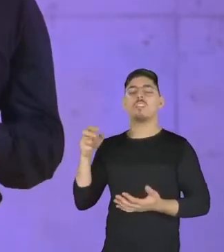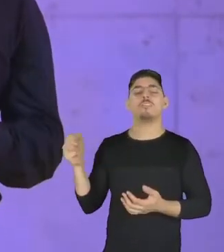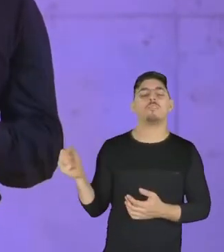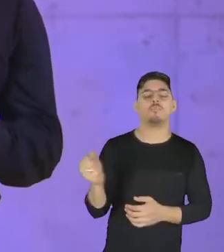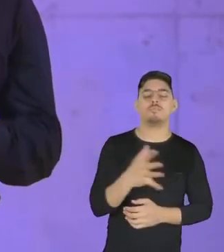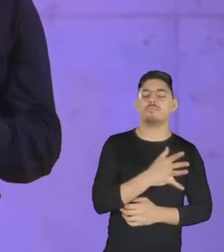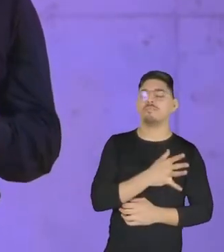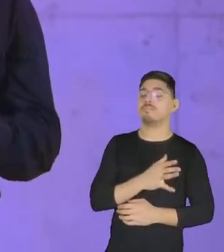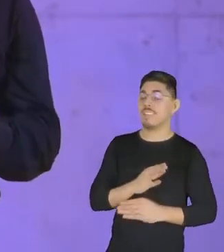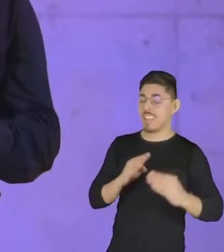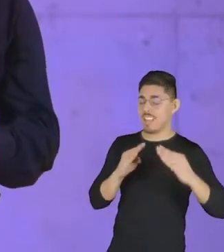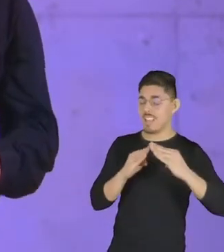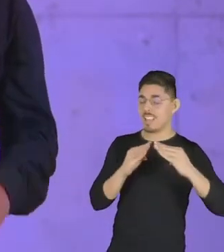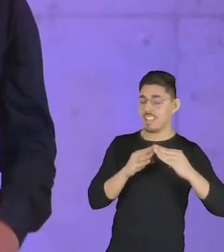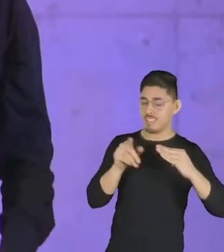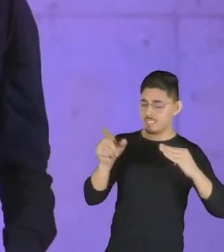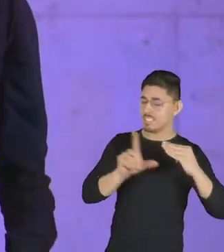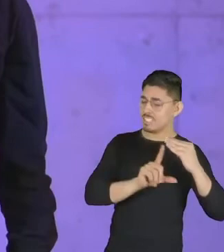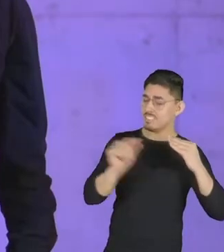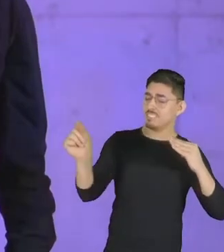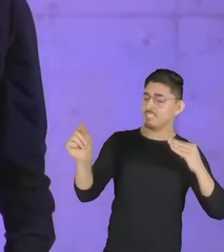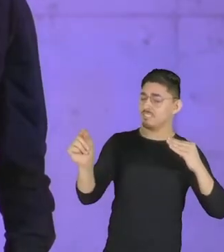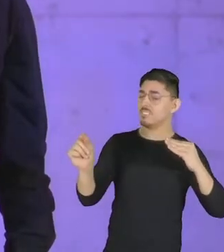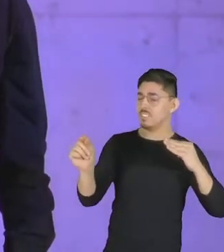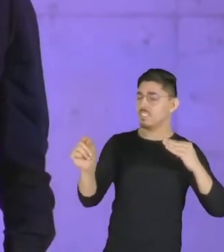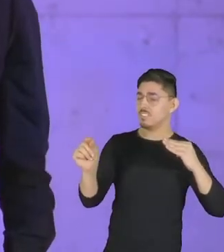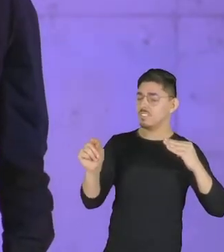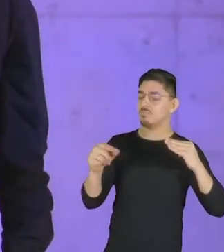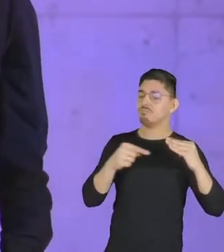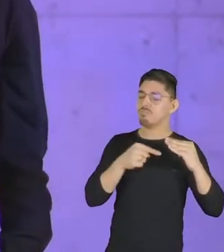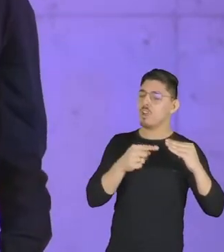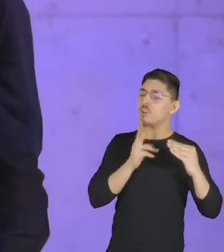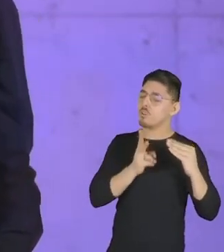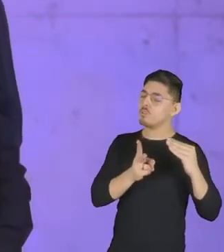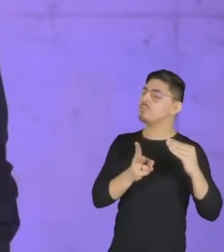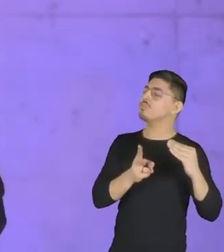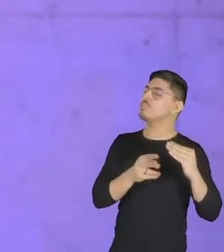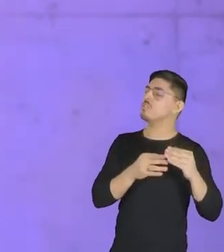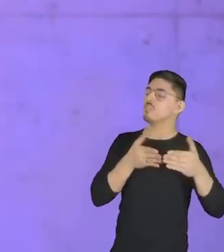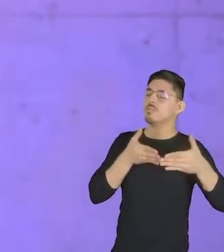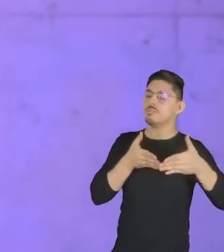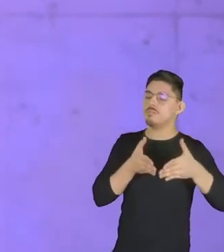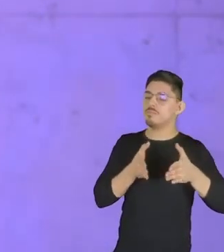A mesma casa tem portas